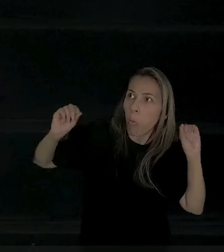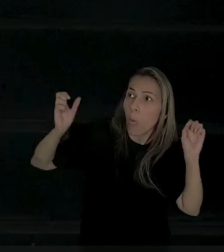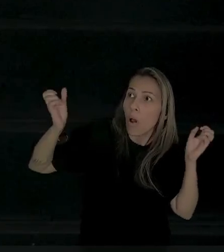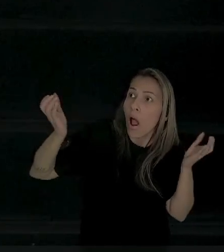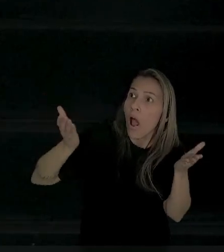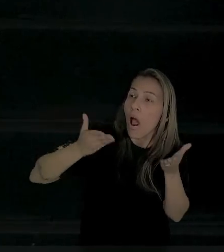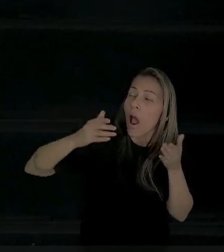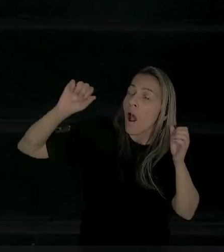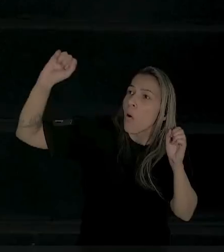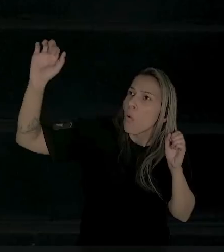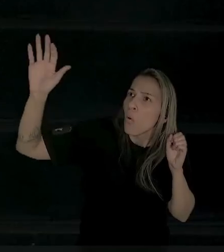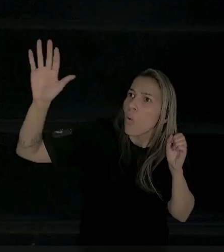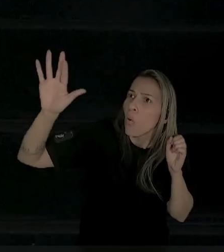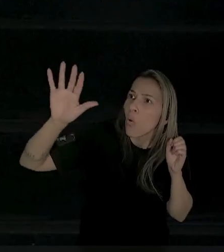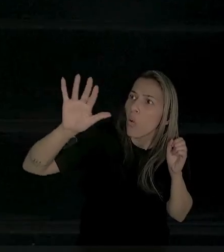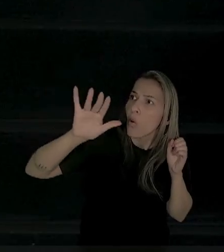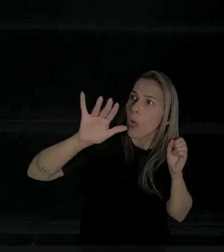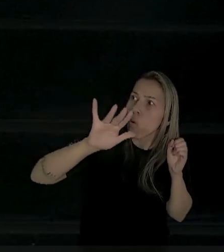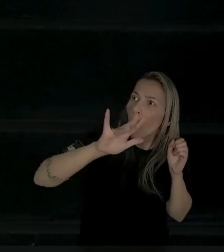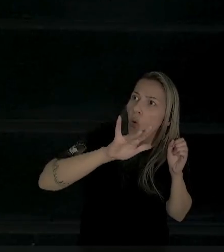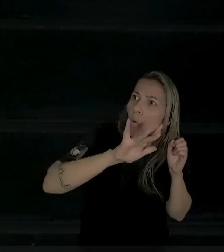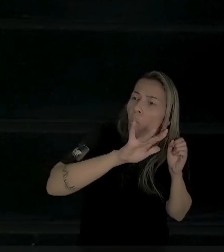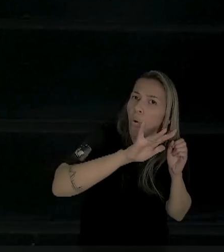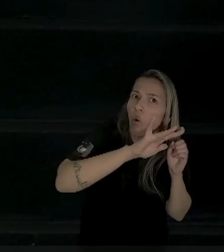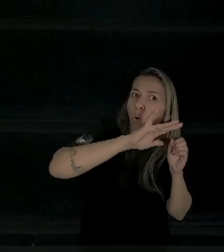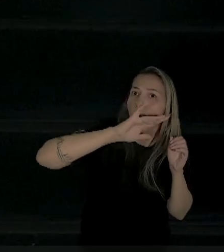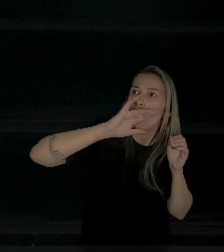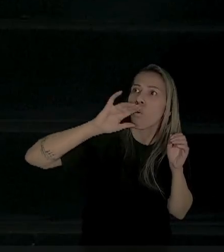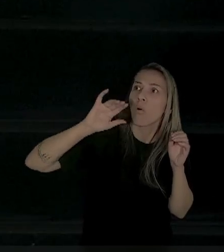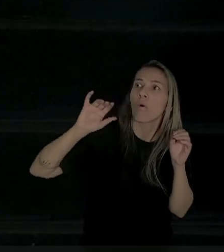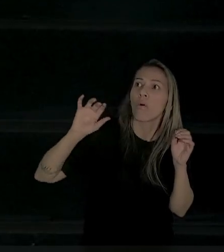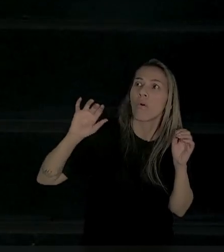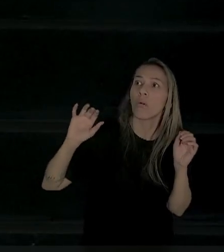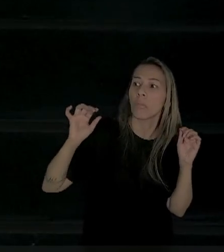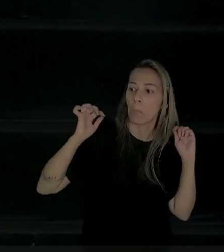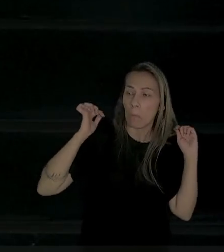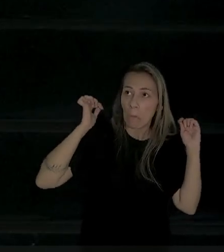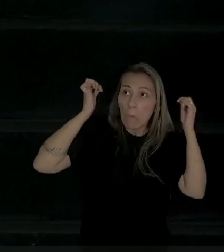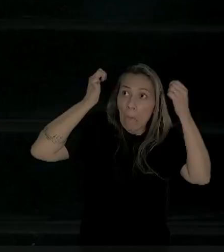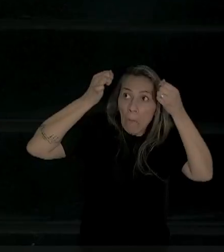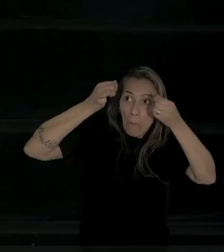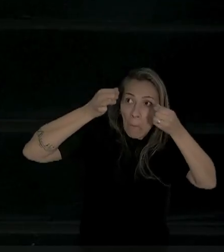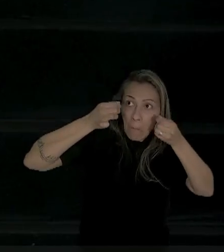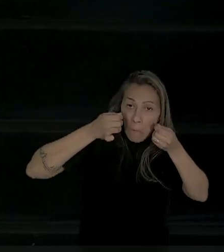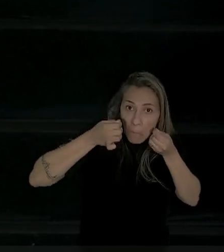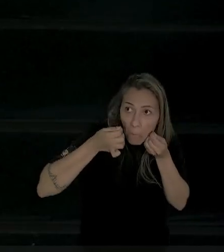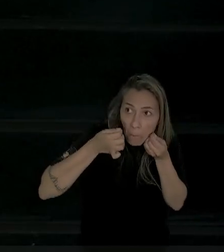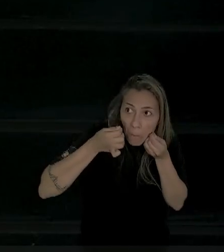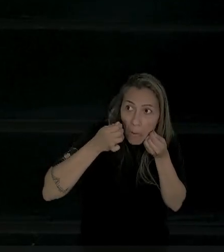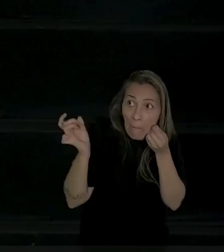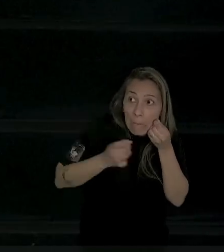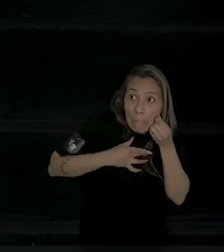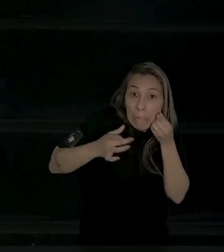a Bíblia diz que Elias vai para a beira da caverna, ele pega a sua túnica, cobre o rosto, porque ele está cheio de